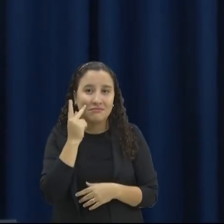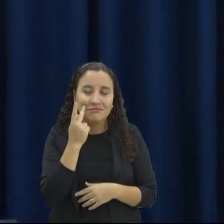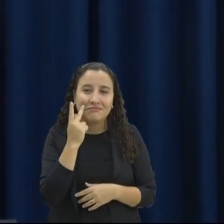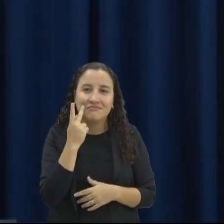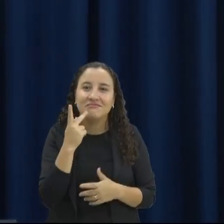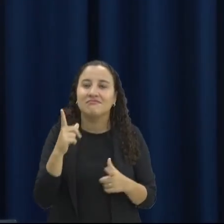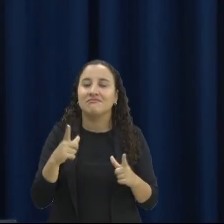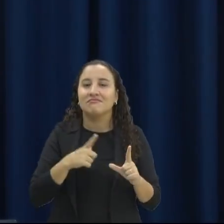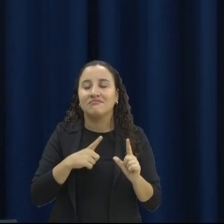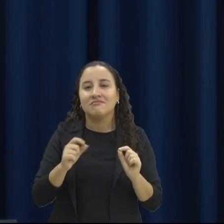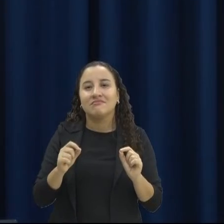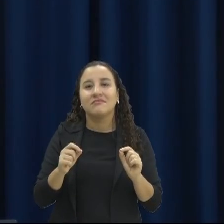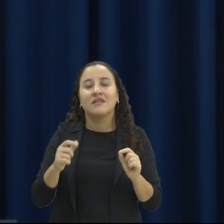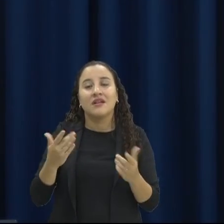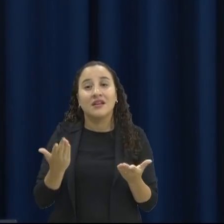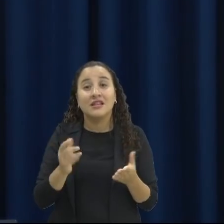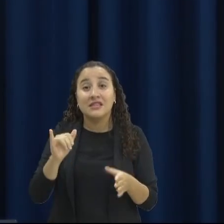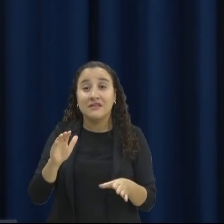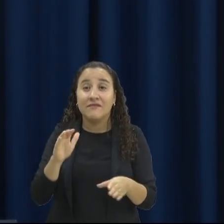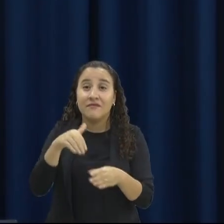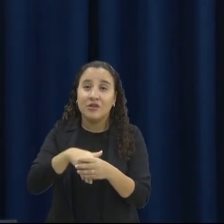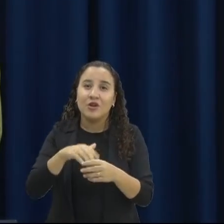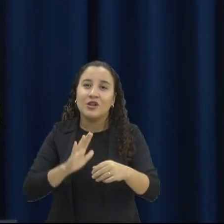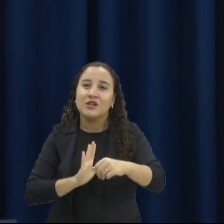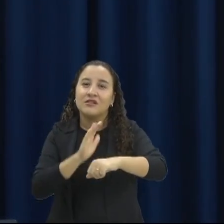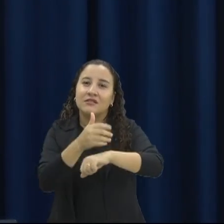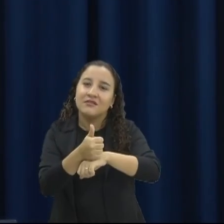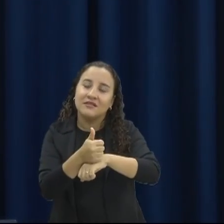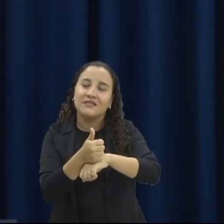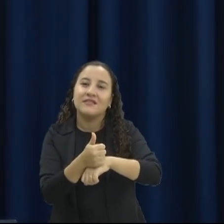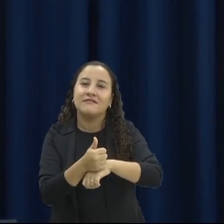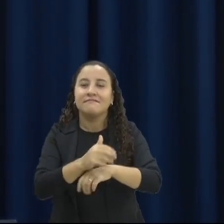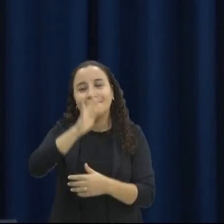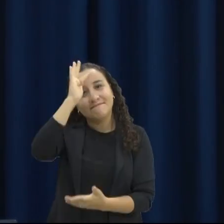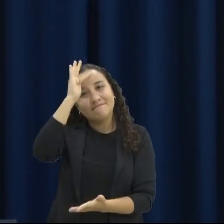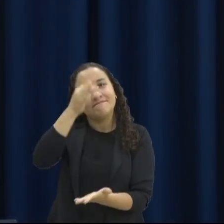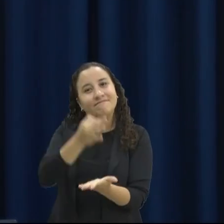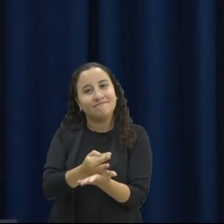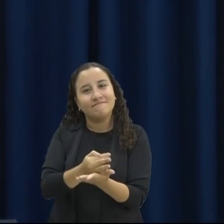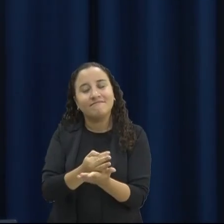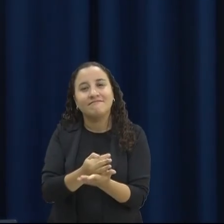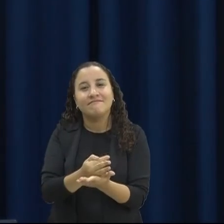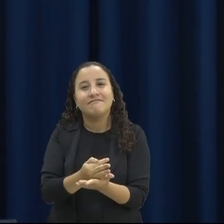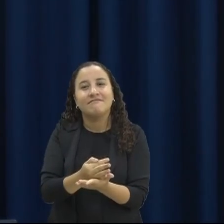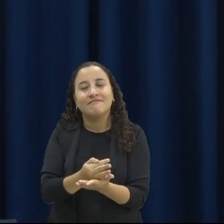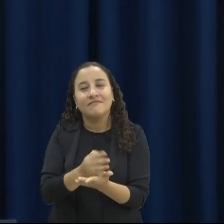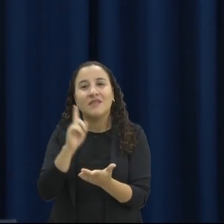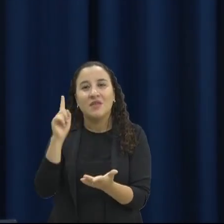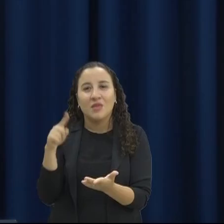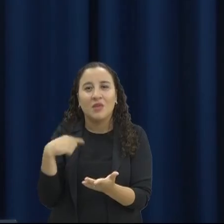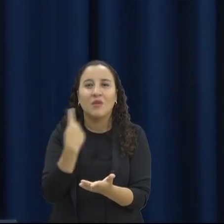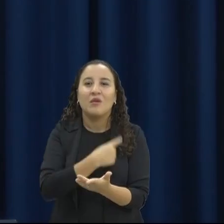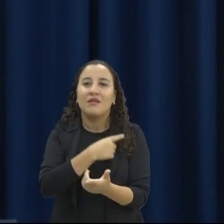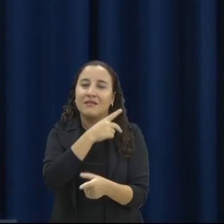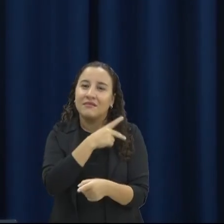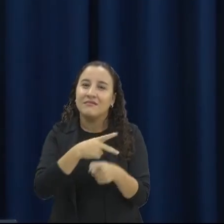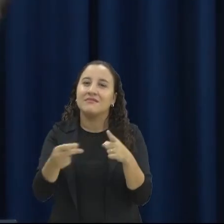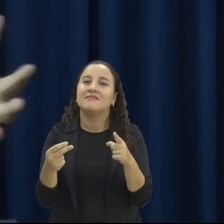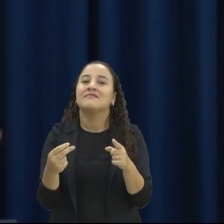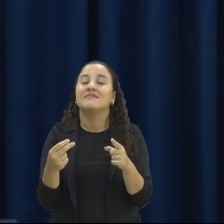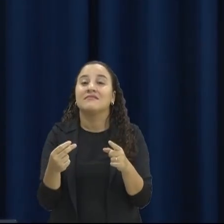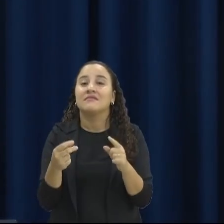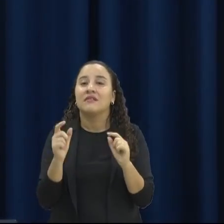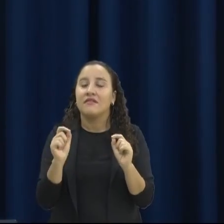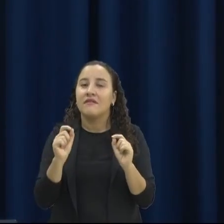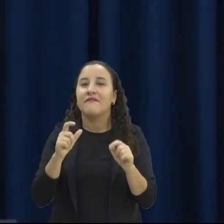envolvido em sendo eleito prefeito de Teresina, e com fé em Deus, nós chegaríamos lá, nós vamos executar tudo isso que eu